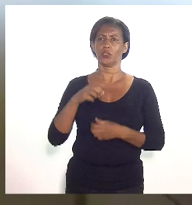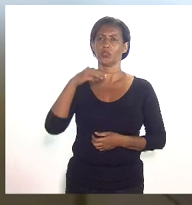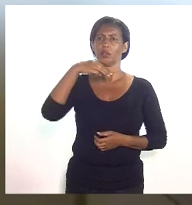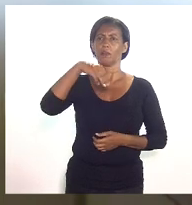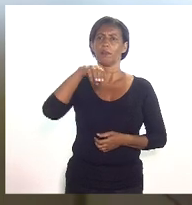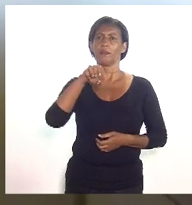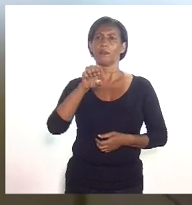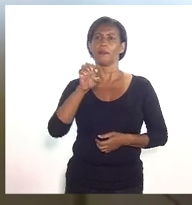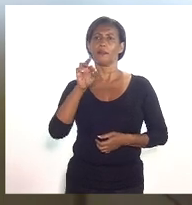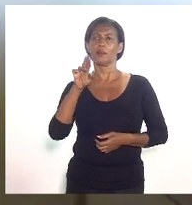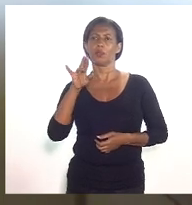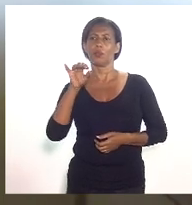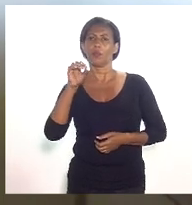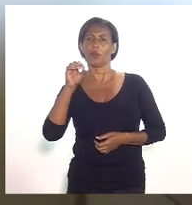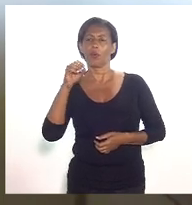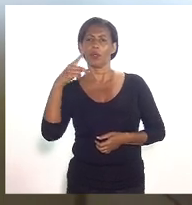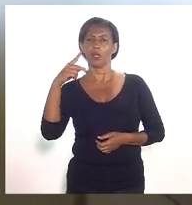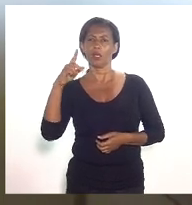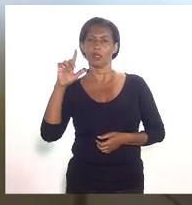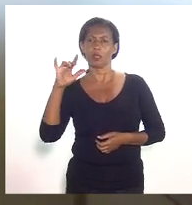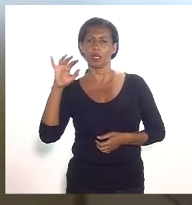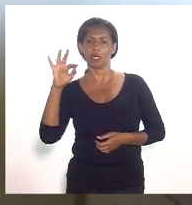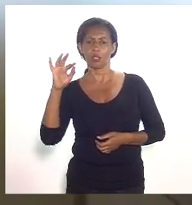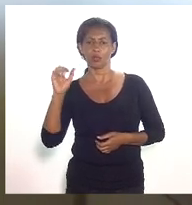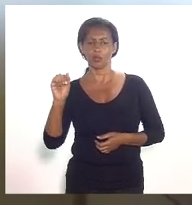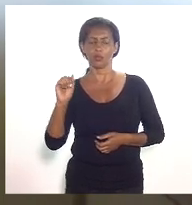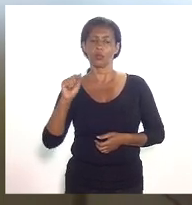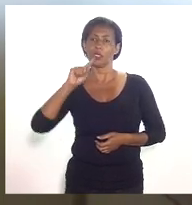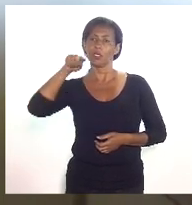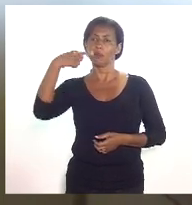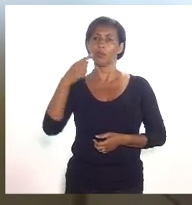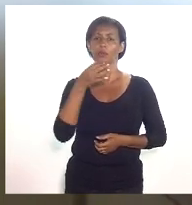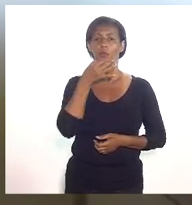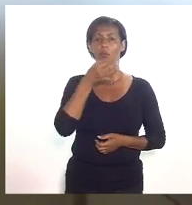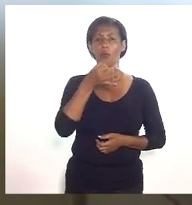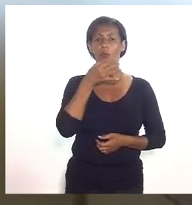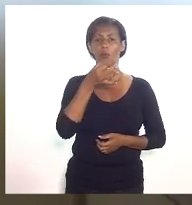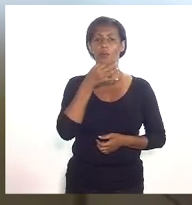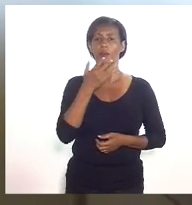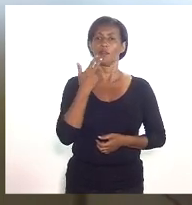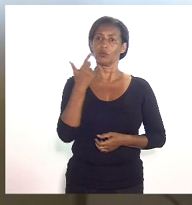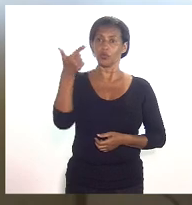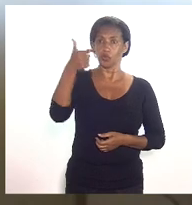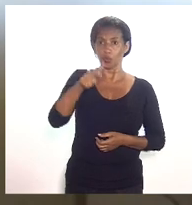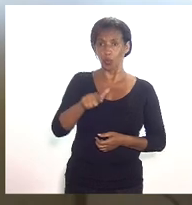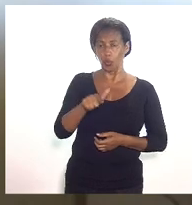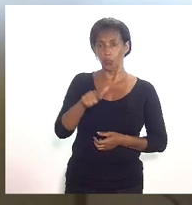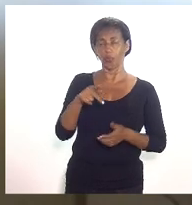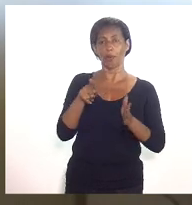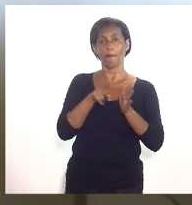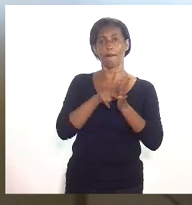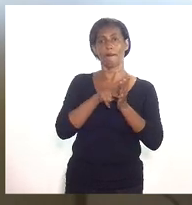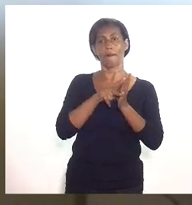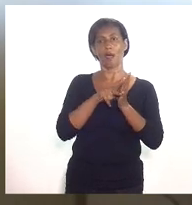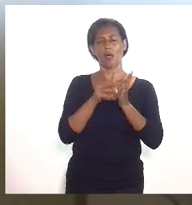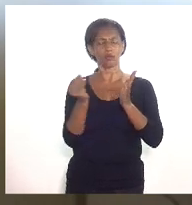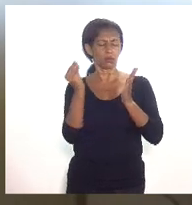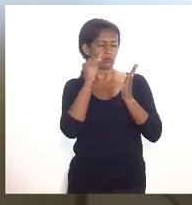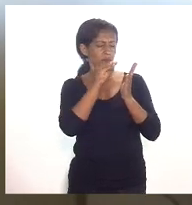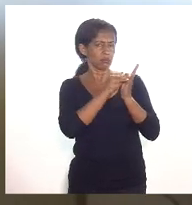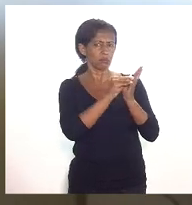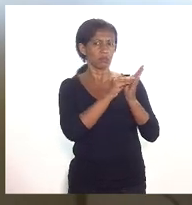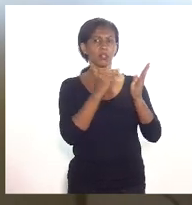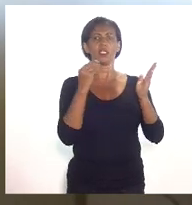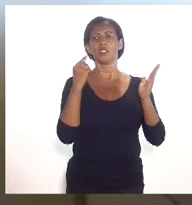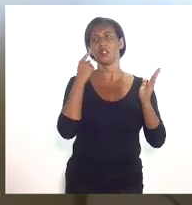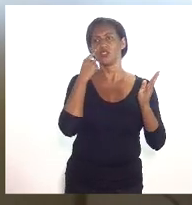opine em 30 dias e, depois dele opinar, trazemos novamente a pauta para a gente tentar ver se